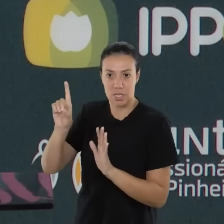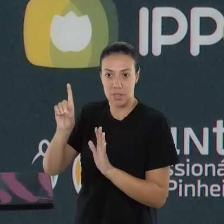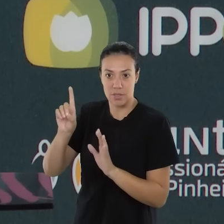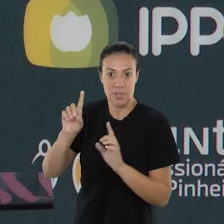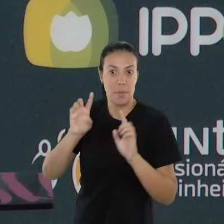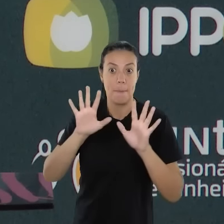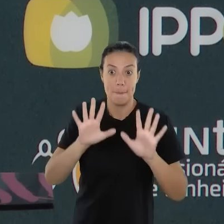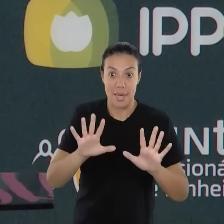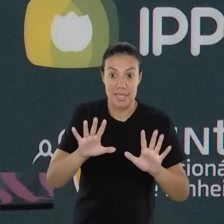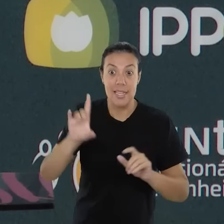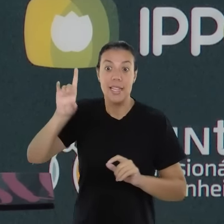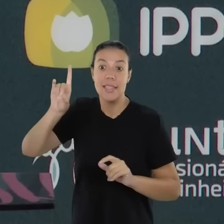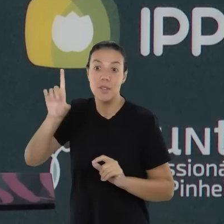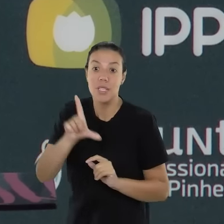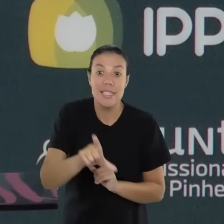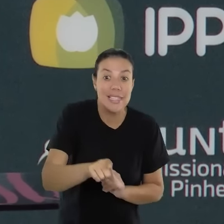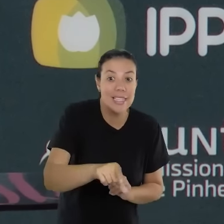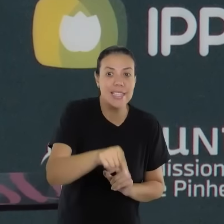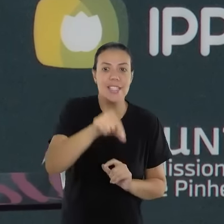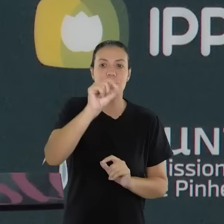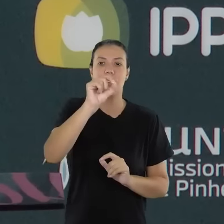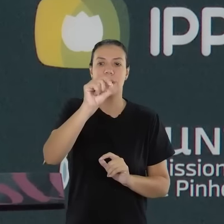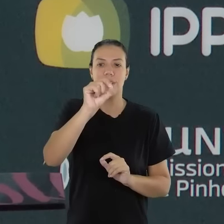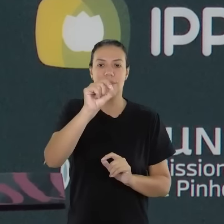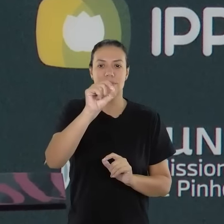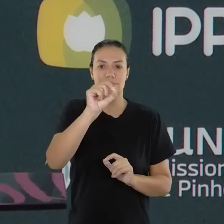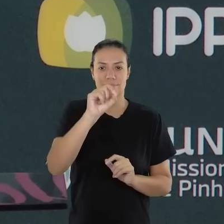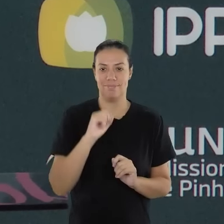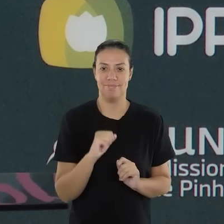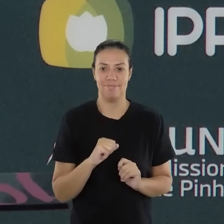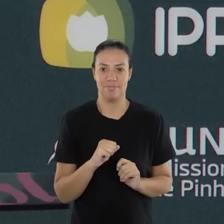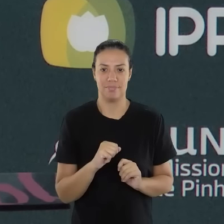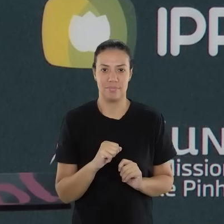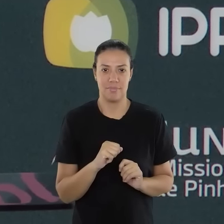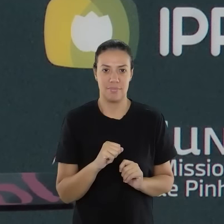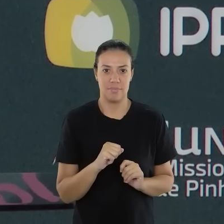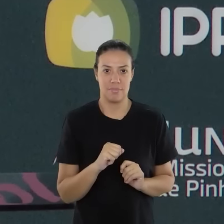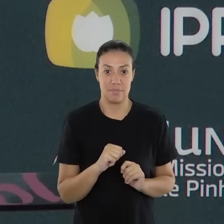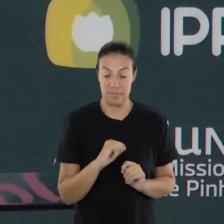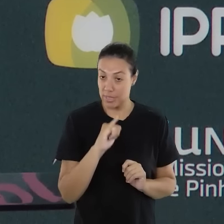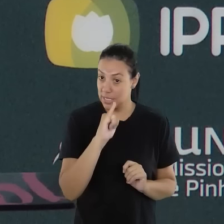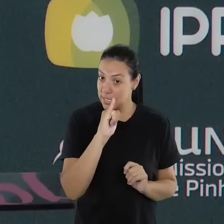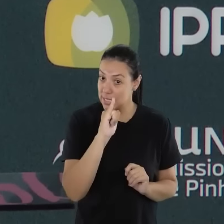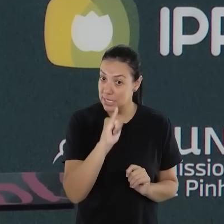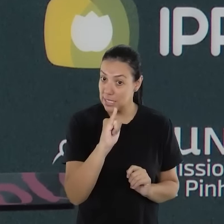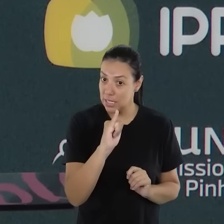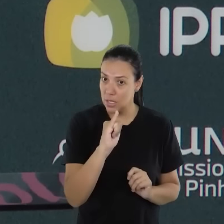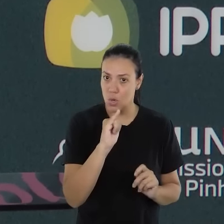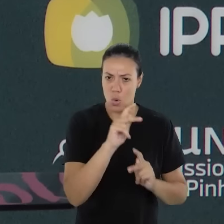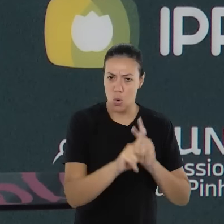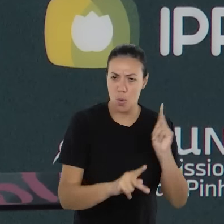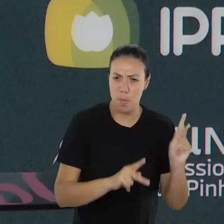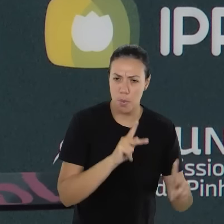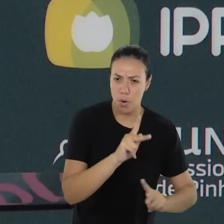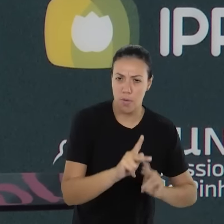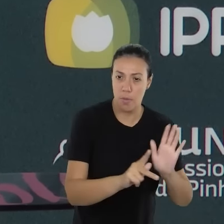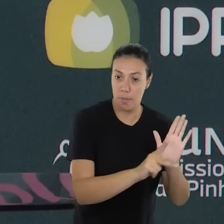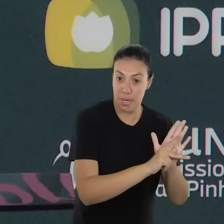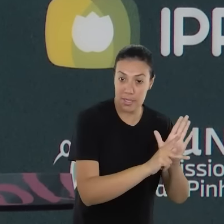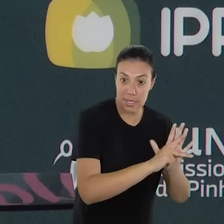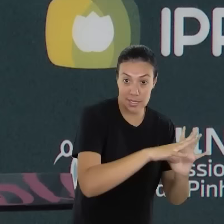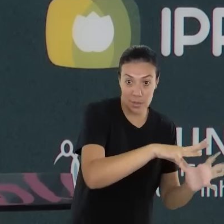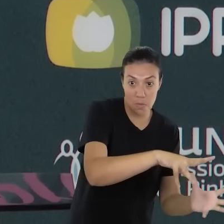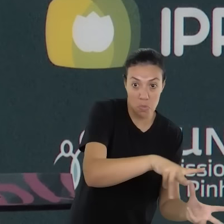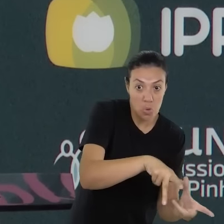ele diz assim: se vós fosseis do mundo, o mundo amaria o que era seu.